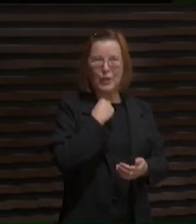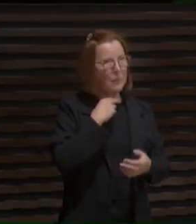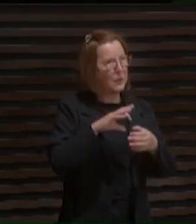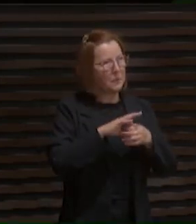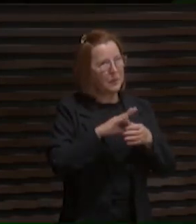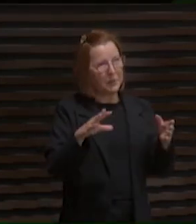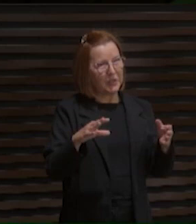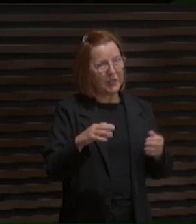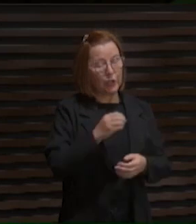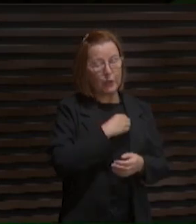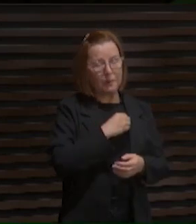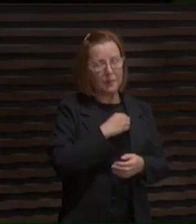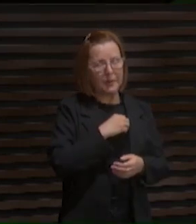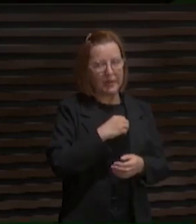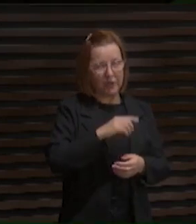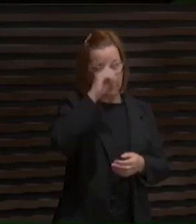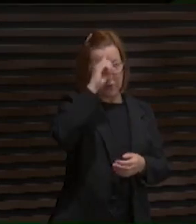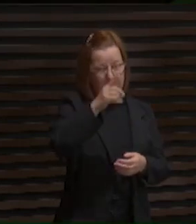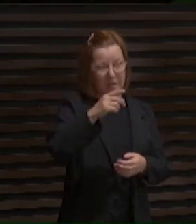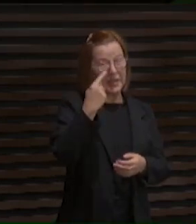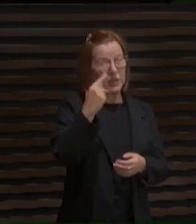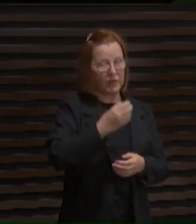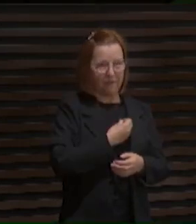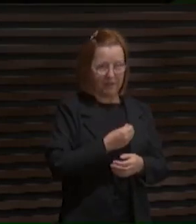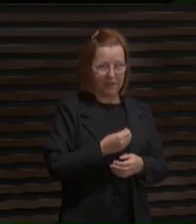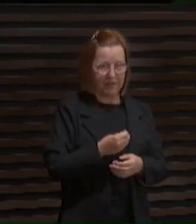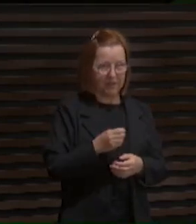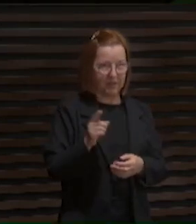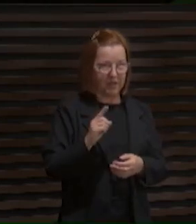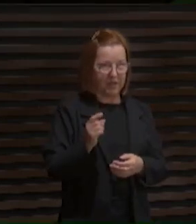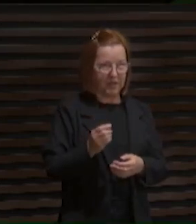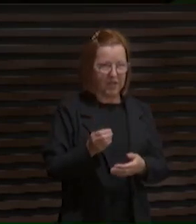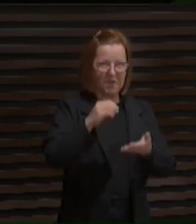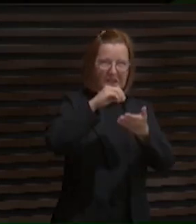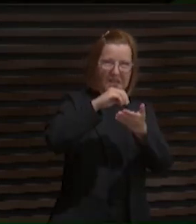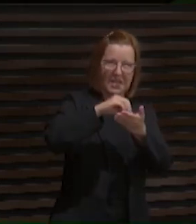seu coração, não entregue seu tempo, não entregue a sua família para o inimigo.